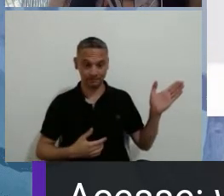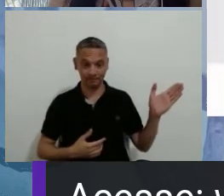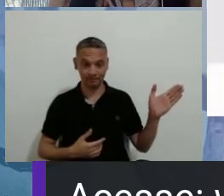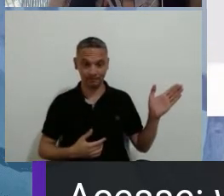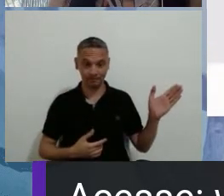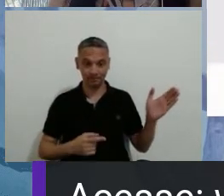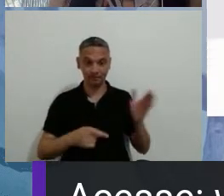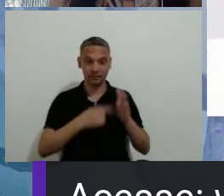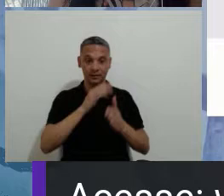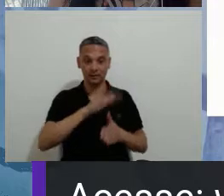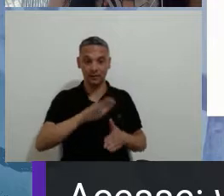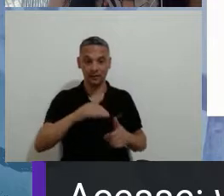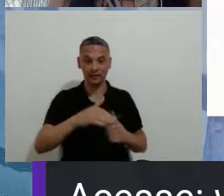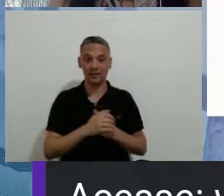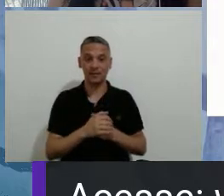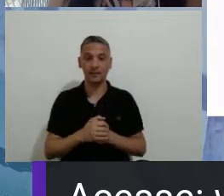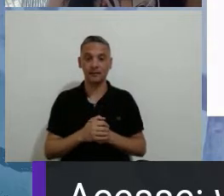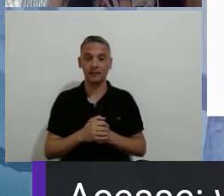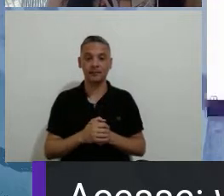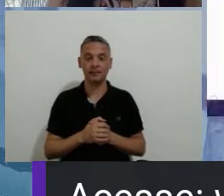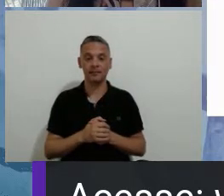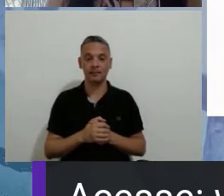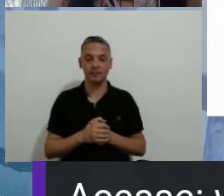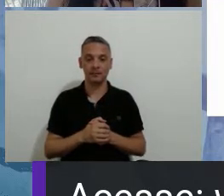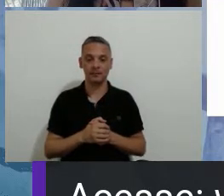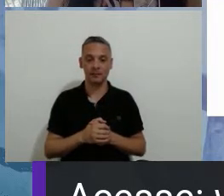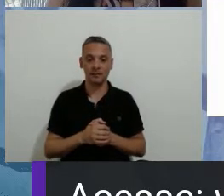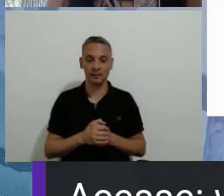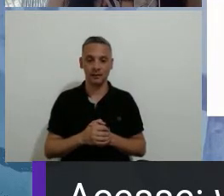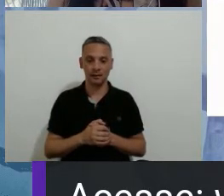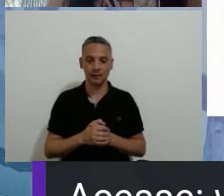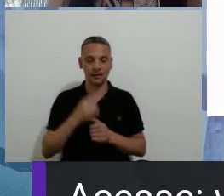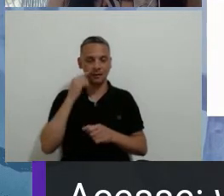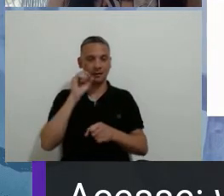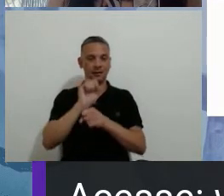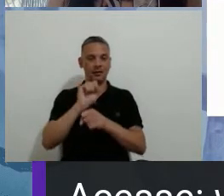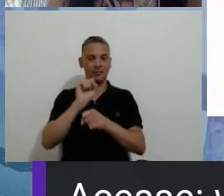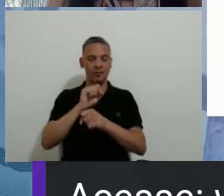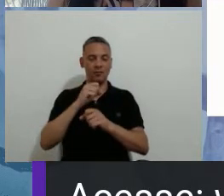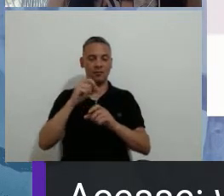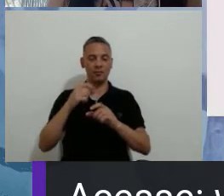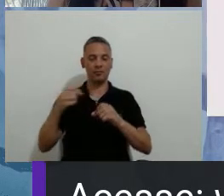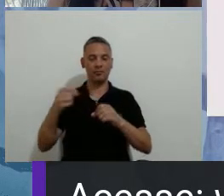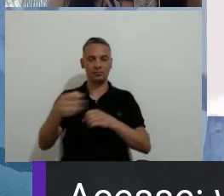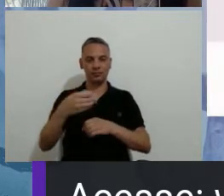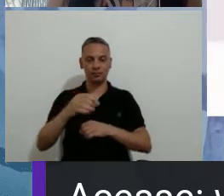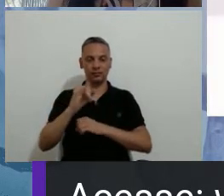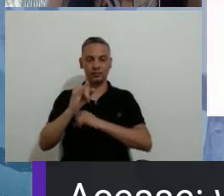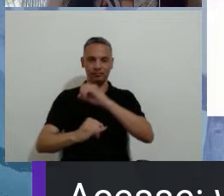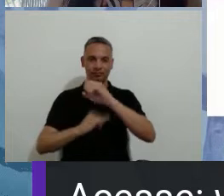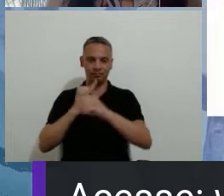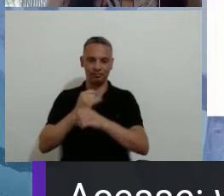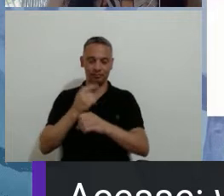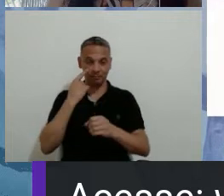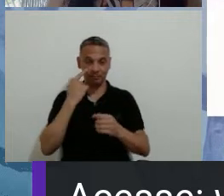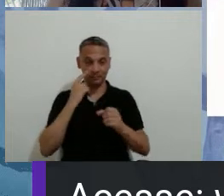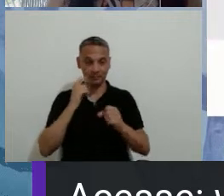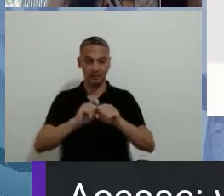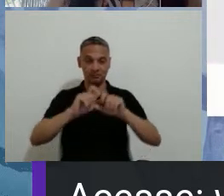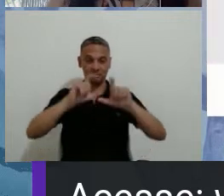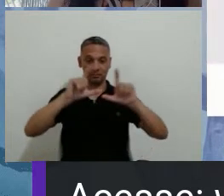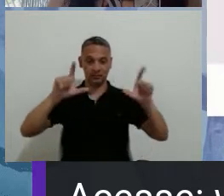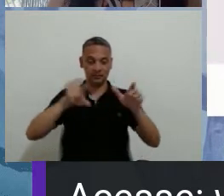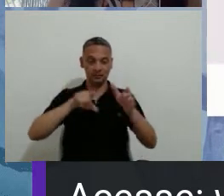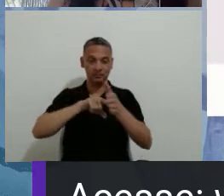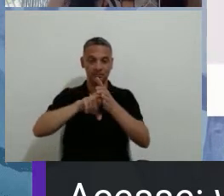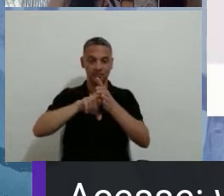Vou esperar um minutinho para a minha página terminar aqui de carregar, para que eu consiga fazer a busca nessa... A gente